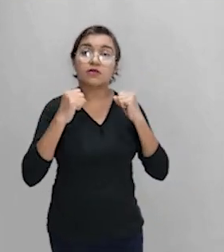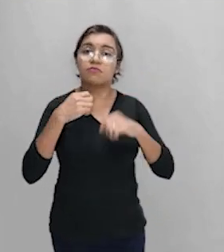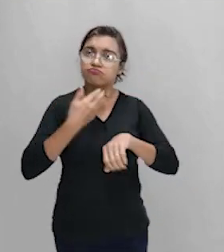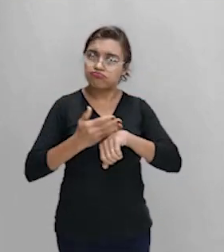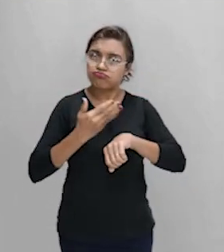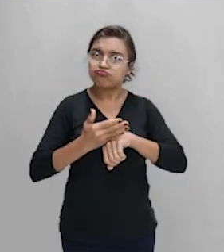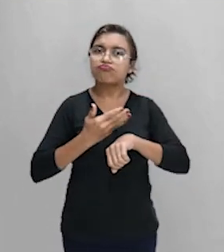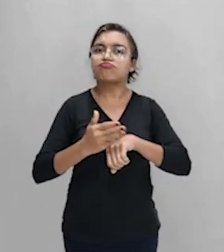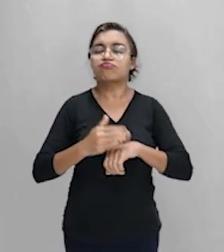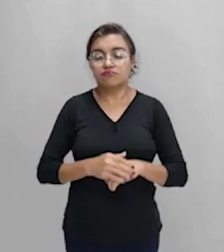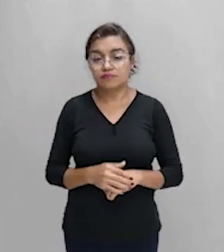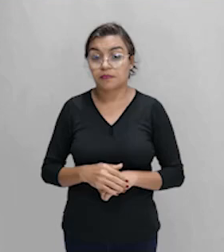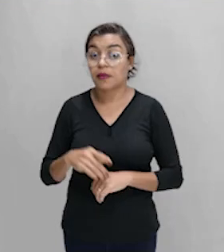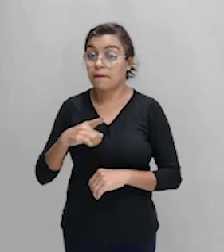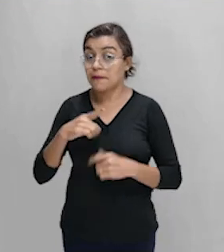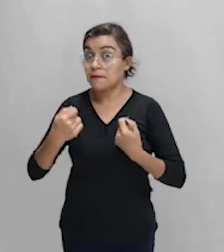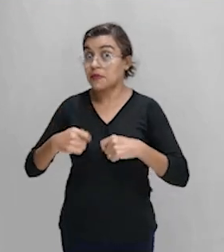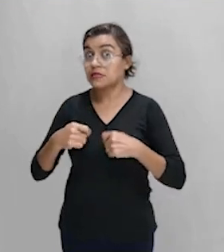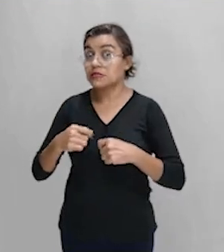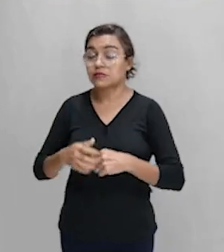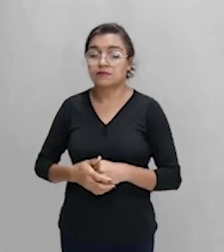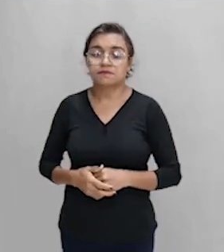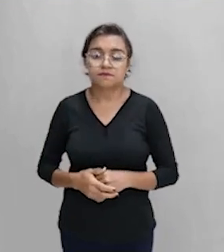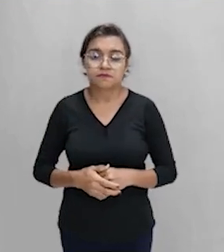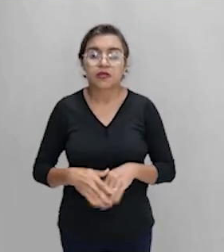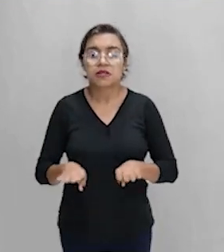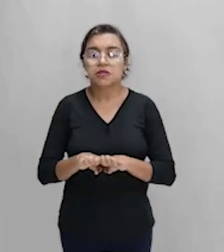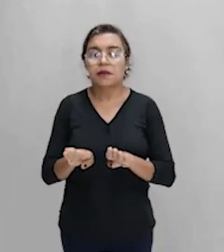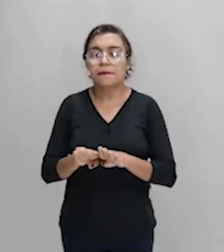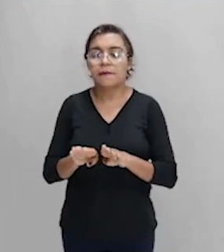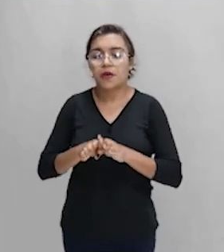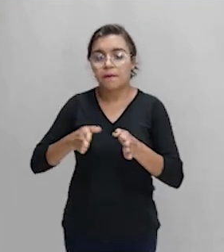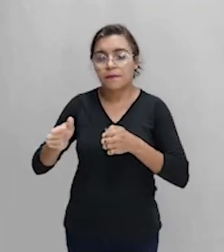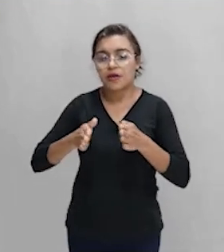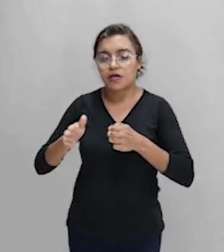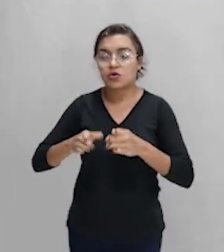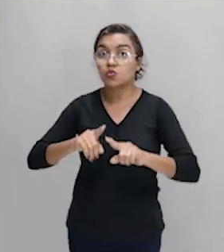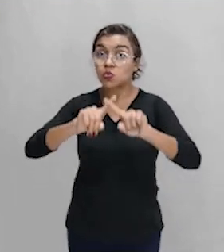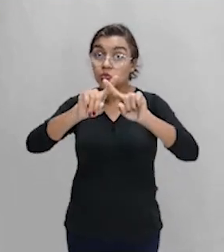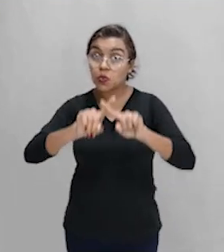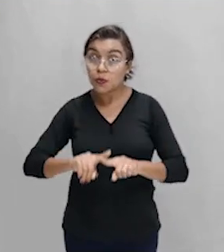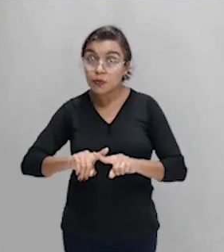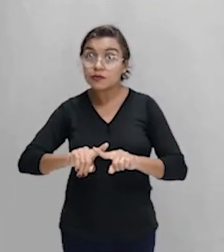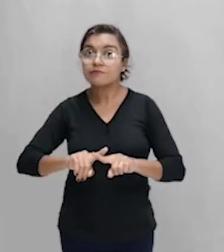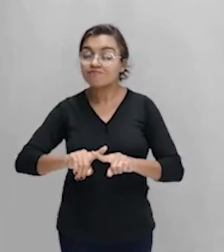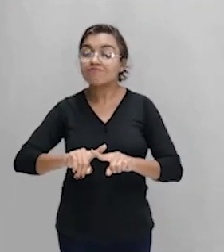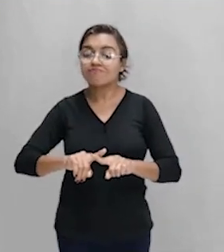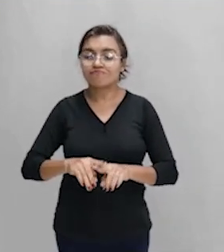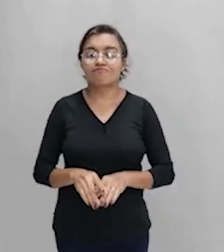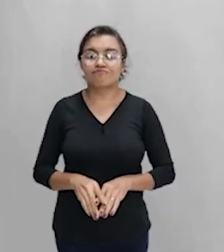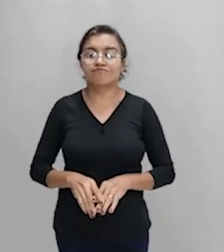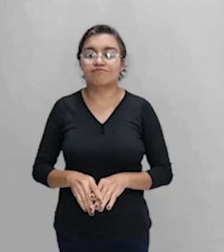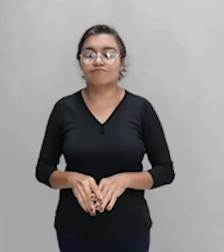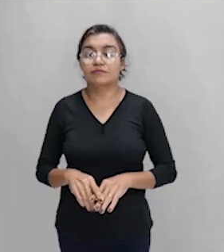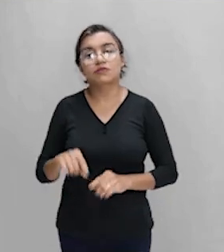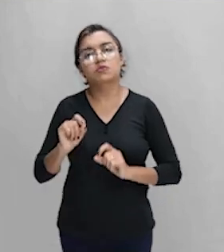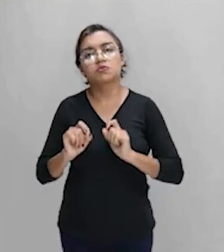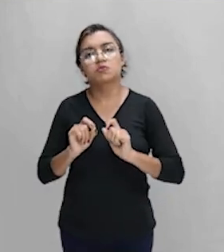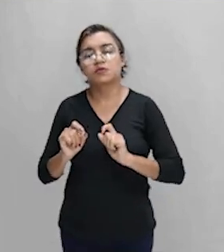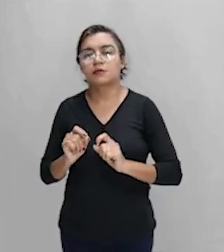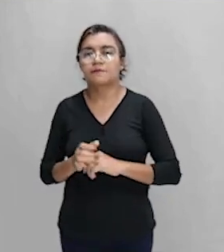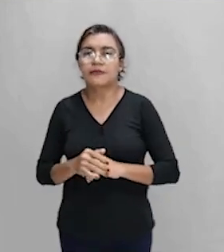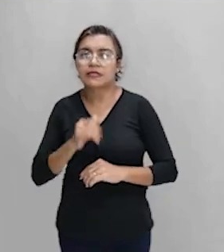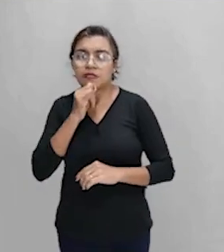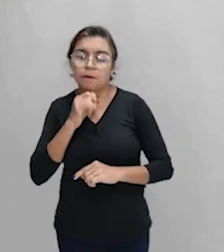vocês. Então é aquela fase de pré-temporada. Existe o período competitivo, que é o quê? Que é quando está ali